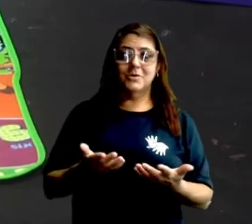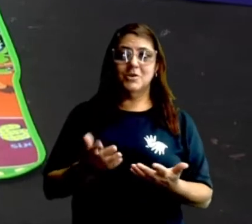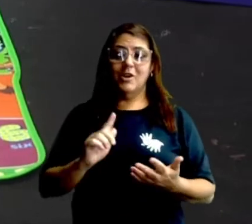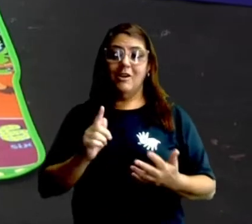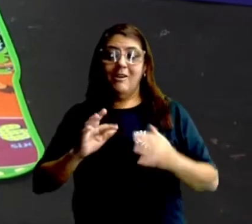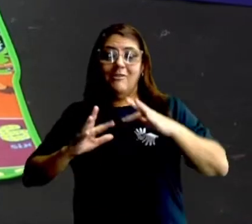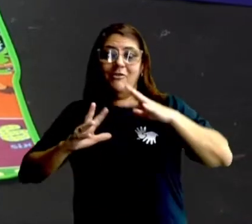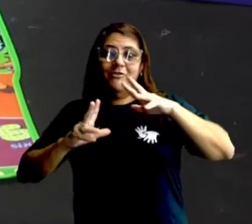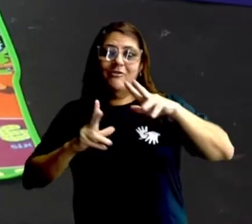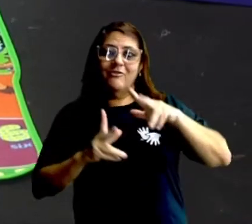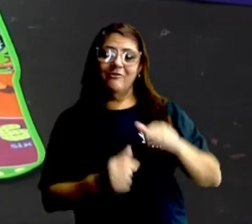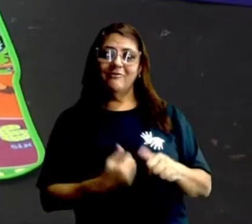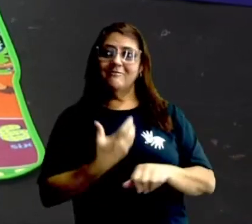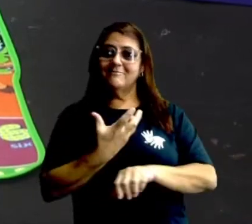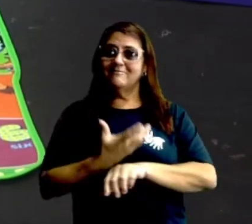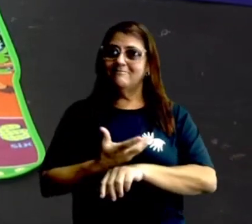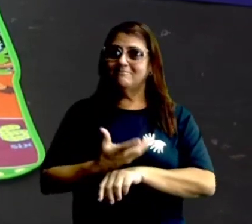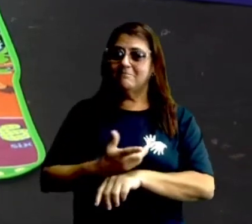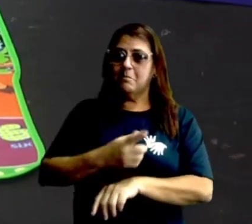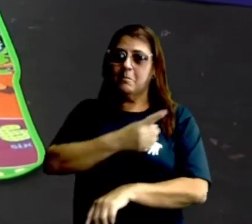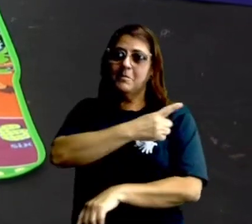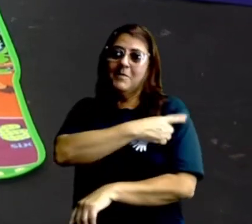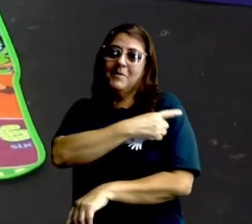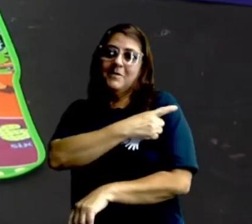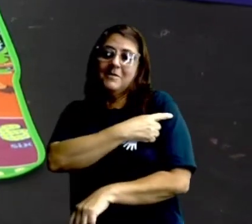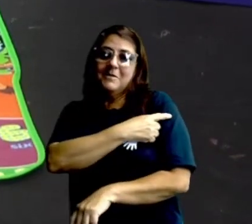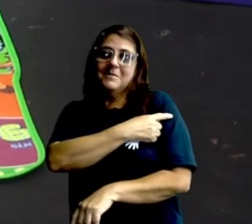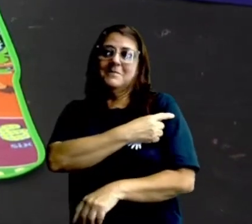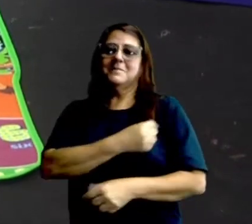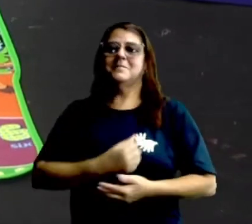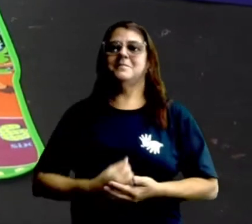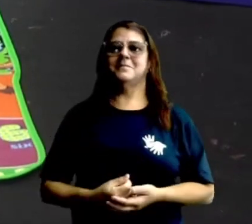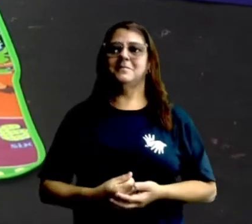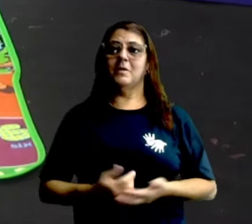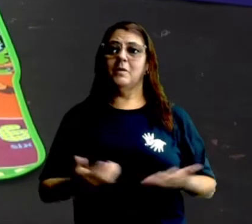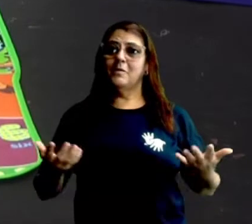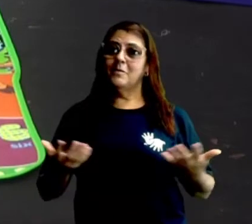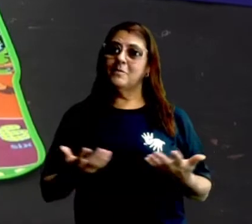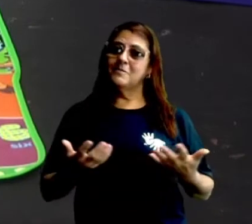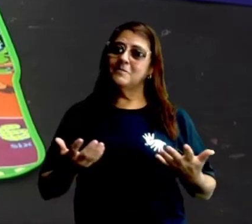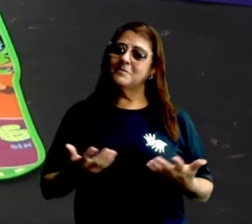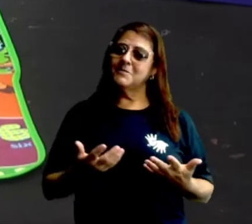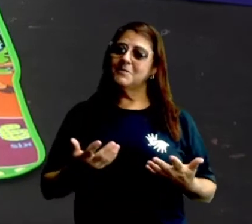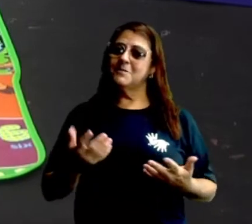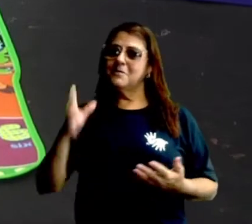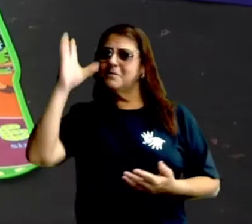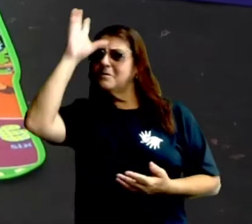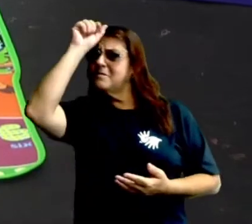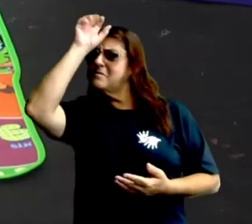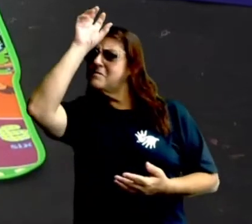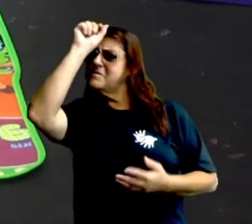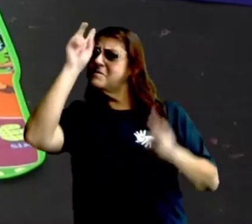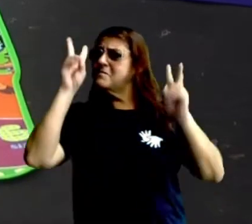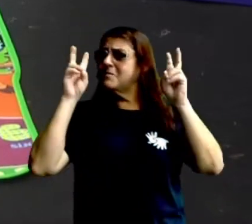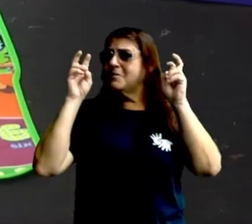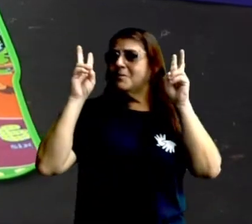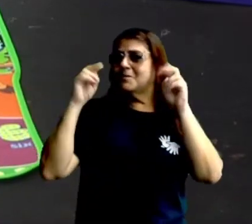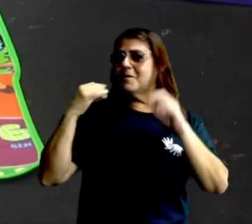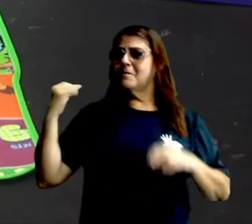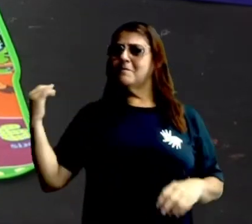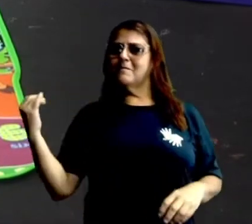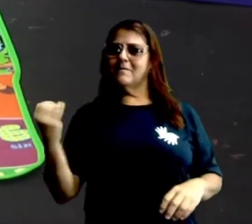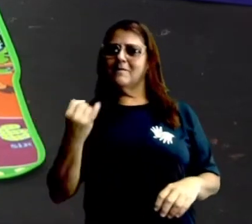disciplina de geografia do primeiro ano do ensino fundamental E hoje nós vamos trabalhar um tem uma super